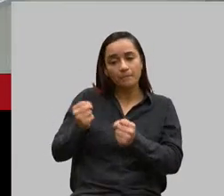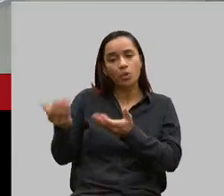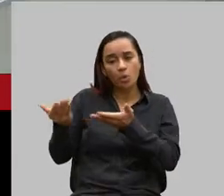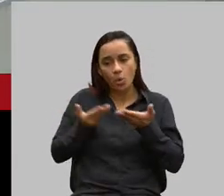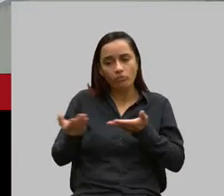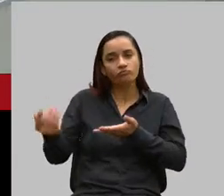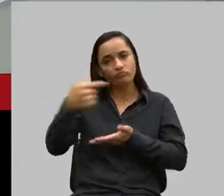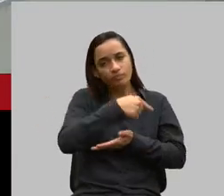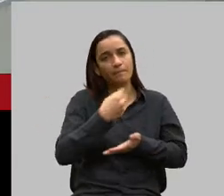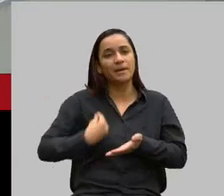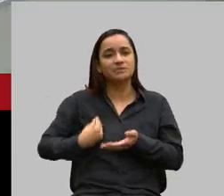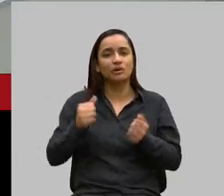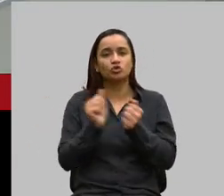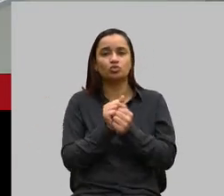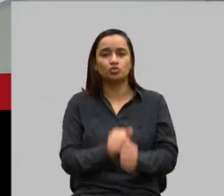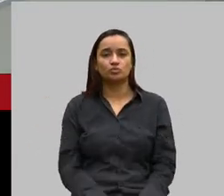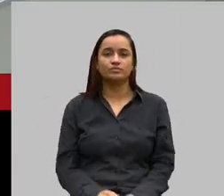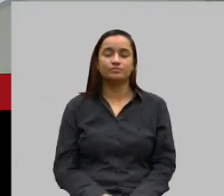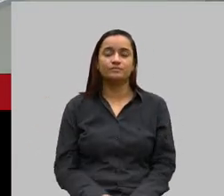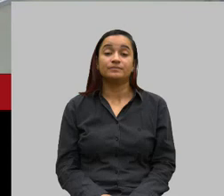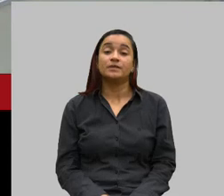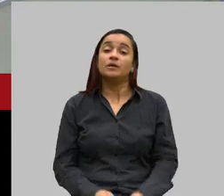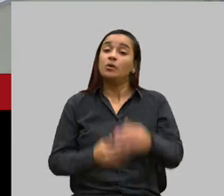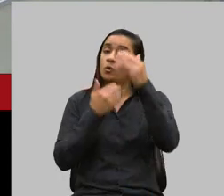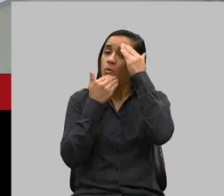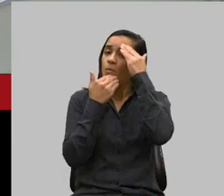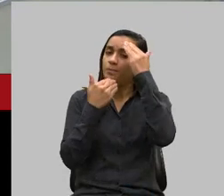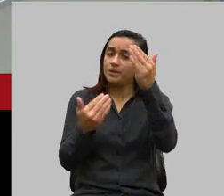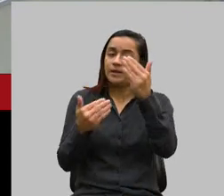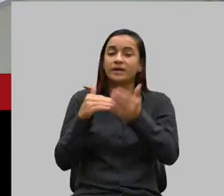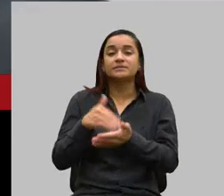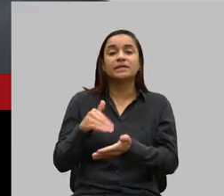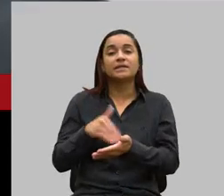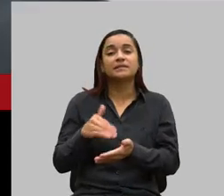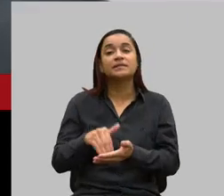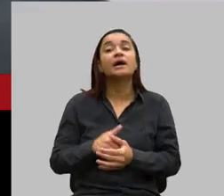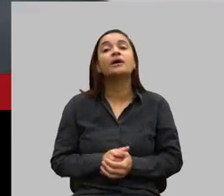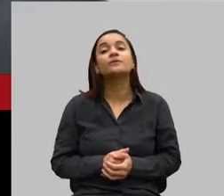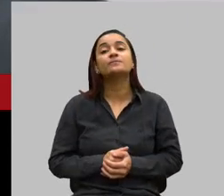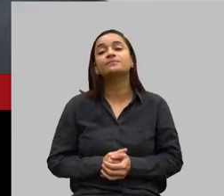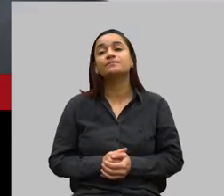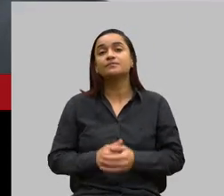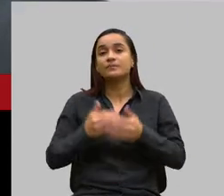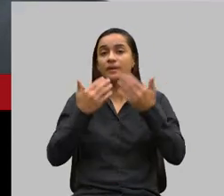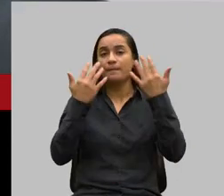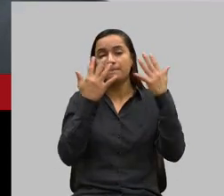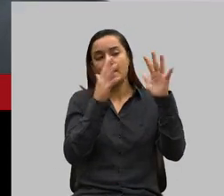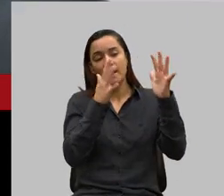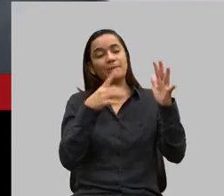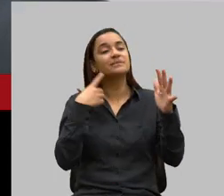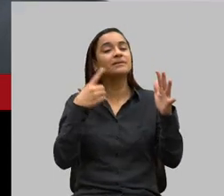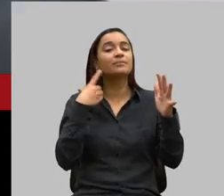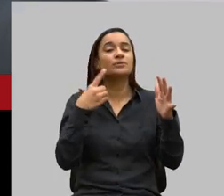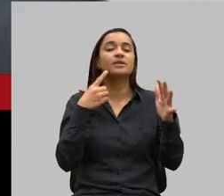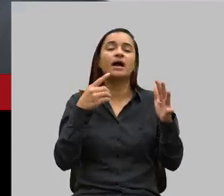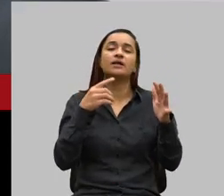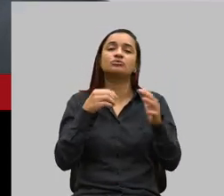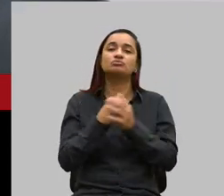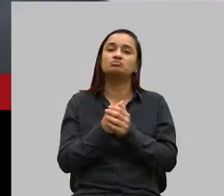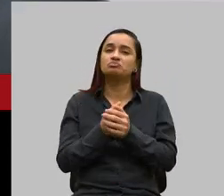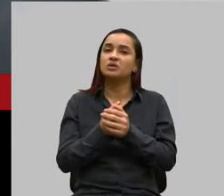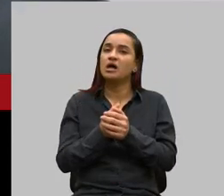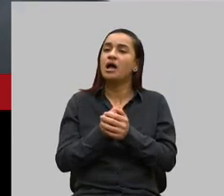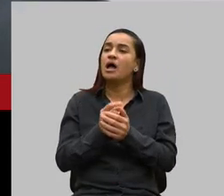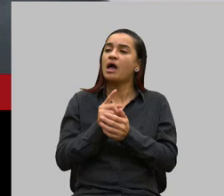futuro Muito obrigado secretário passal Parabéns deputado Enes realmente a Suene o Banco do